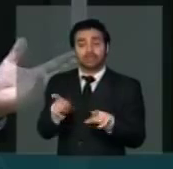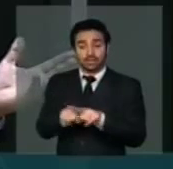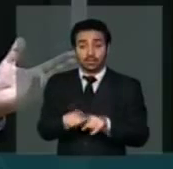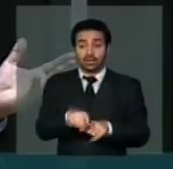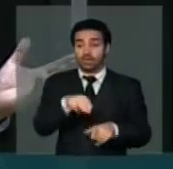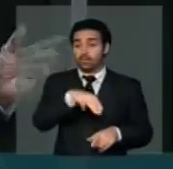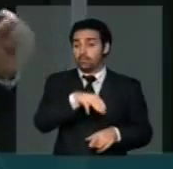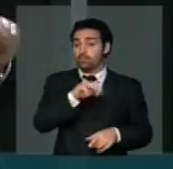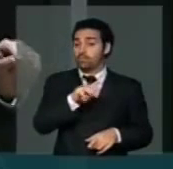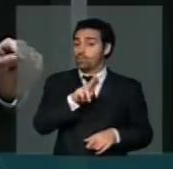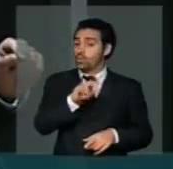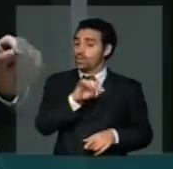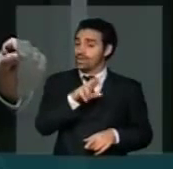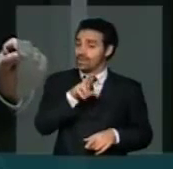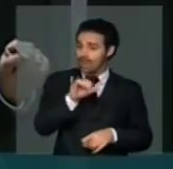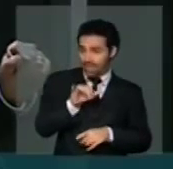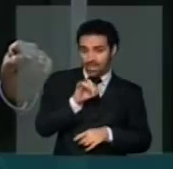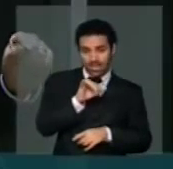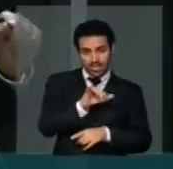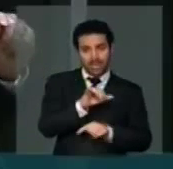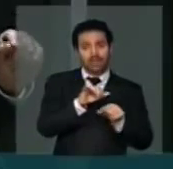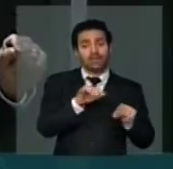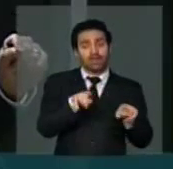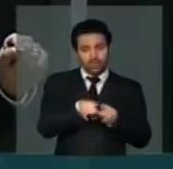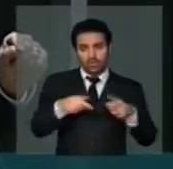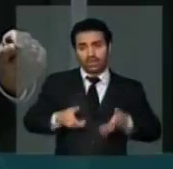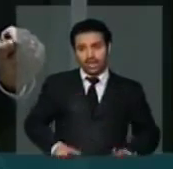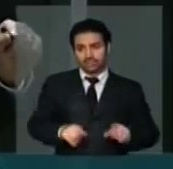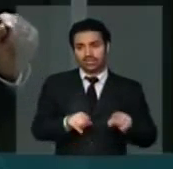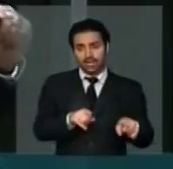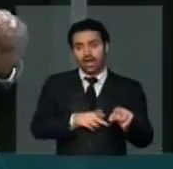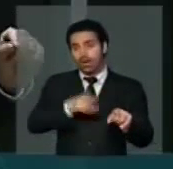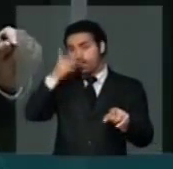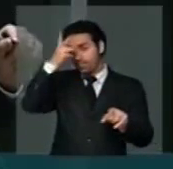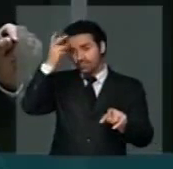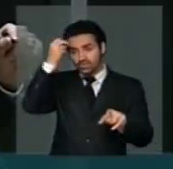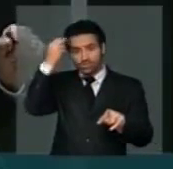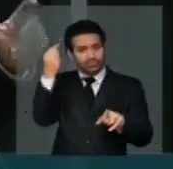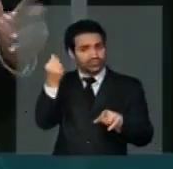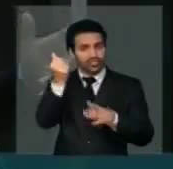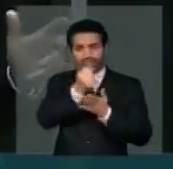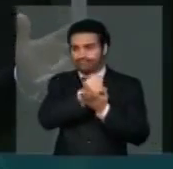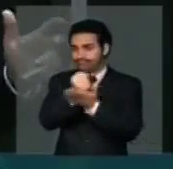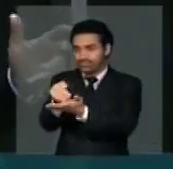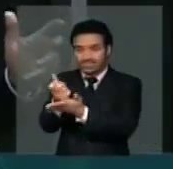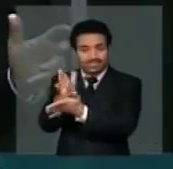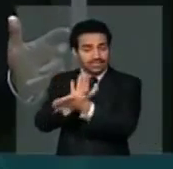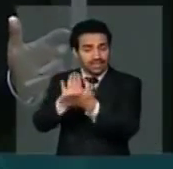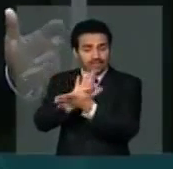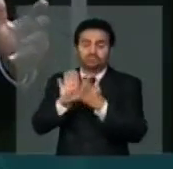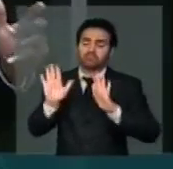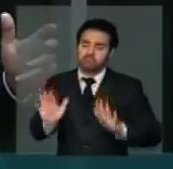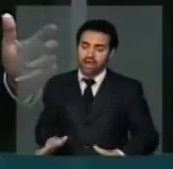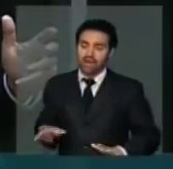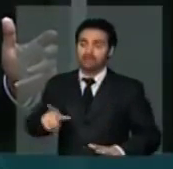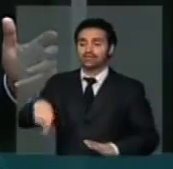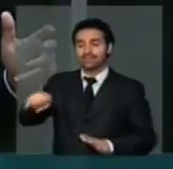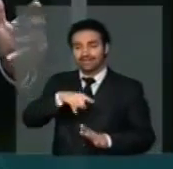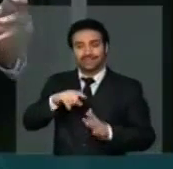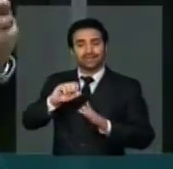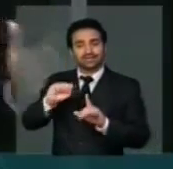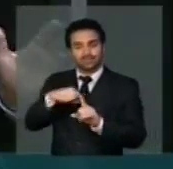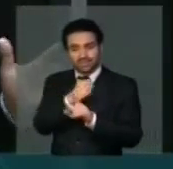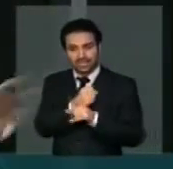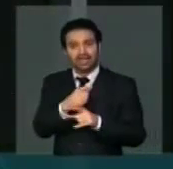que também, mesmo a prefeitura não tendo colocado recurso, a comunidade se reuniu e realizou